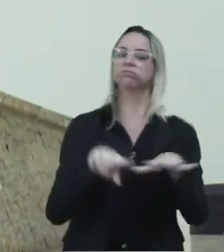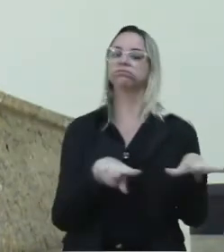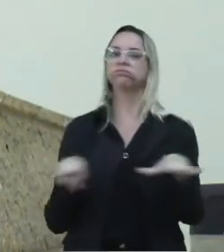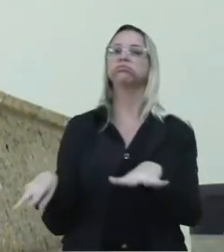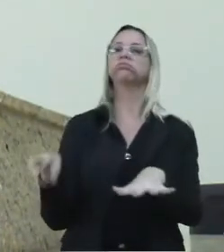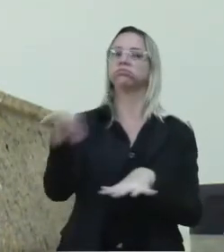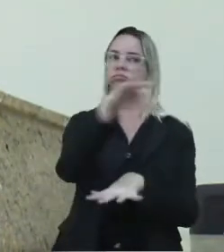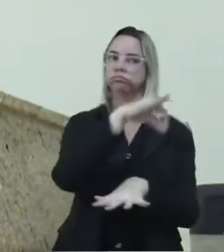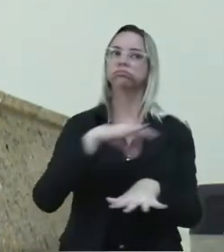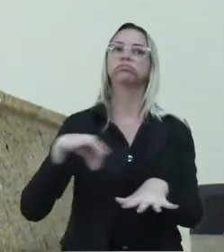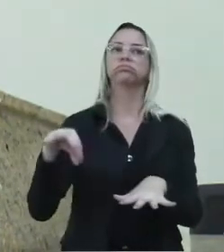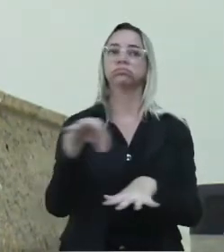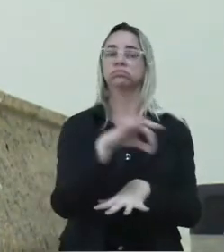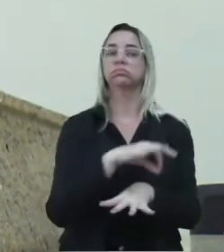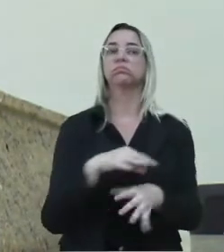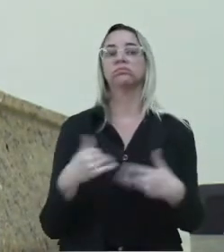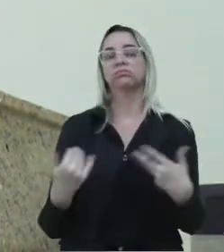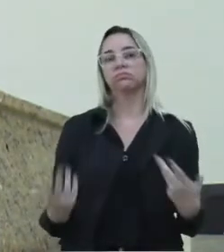tradicionalmente